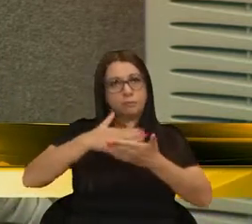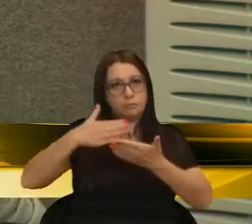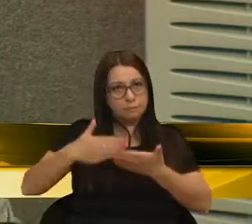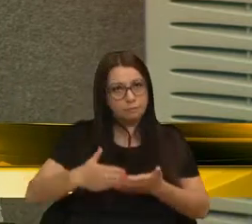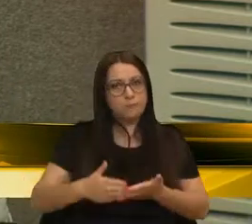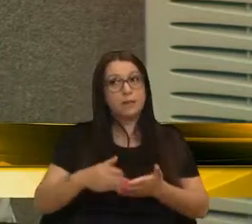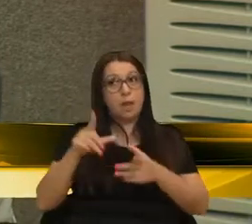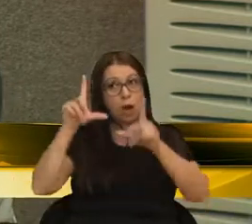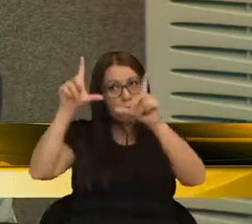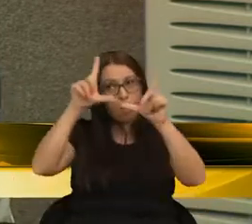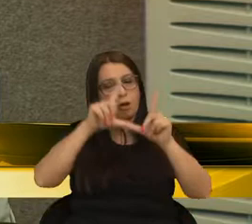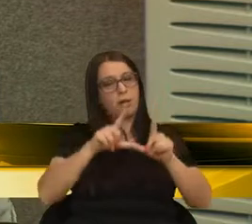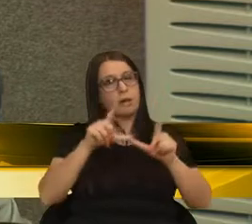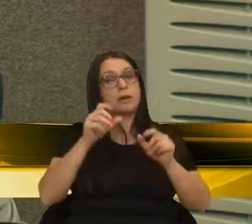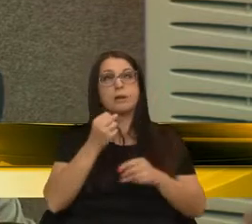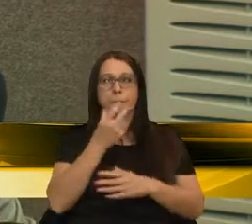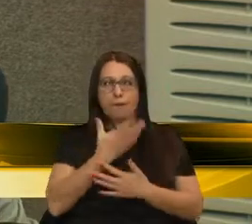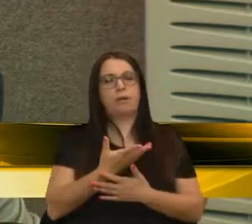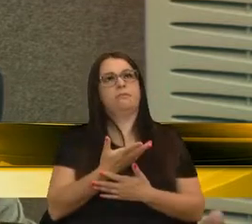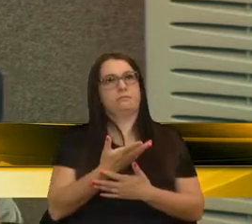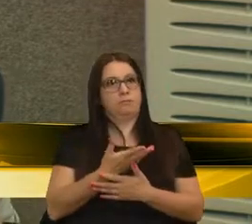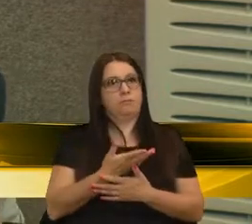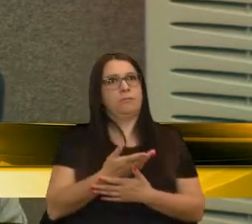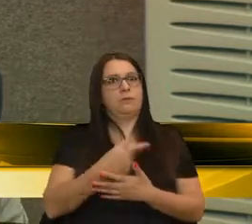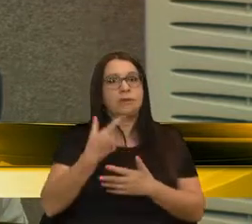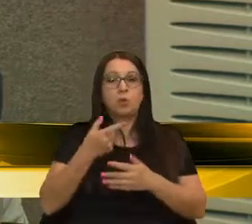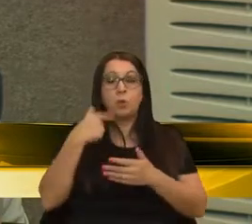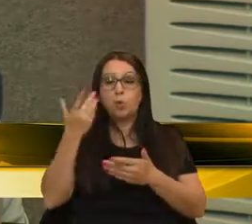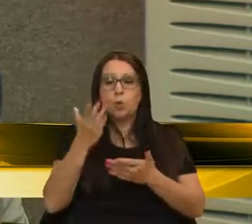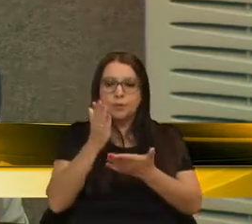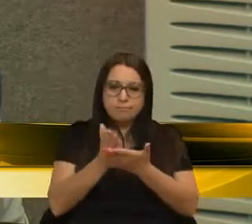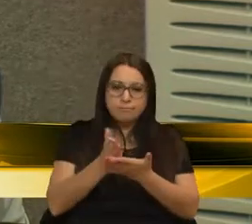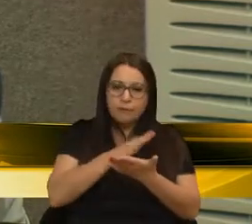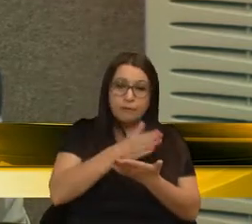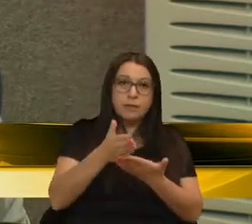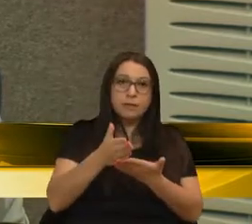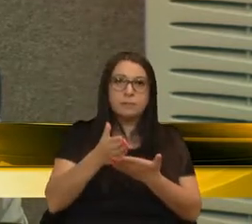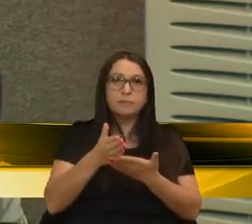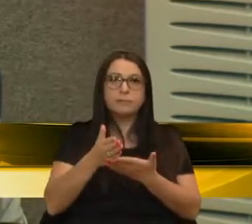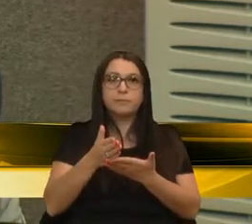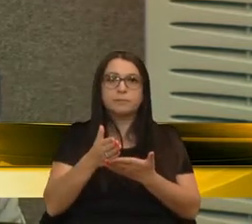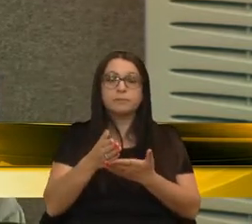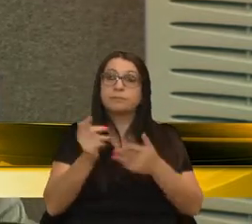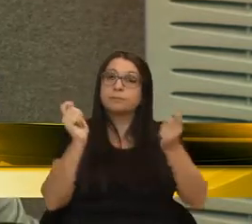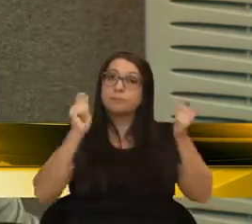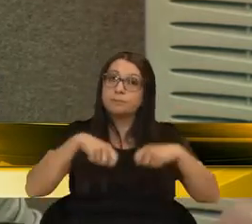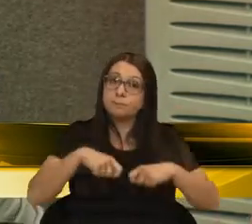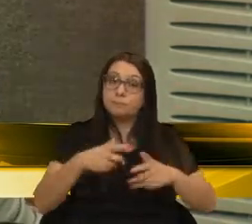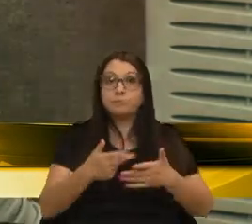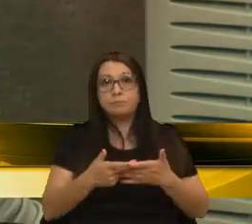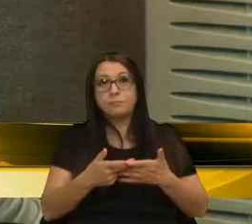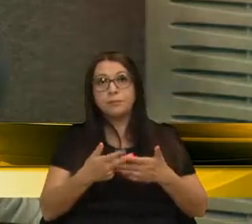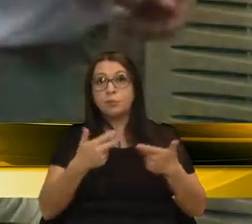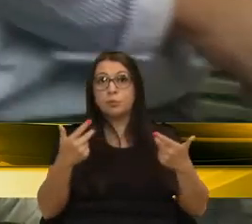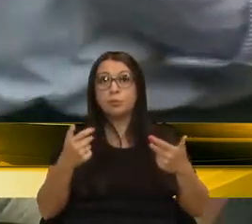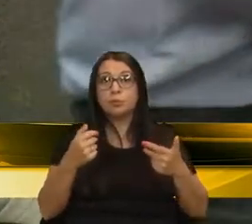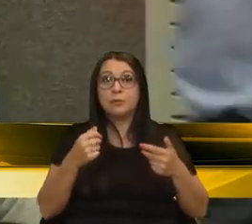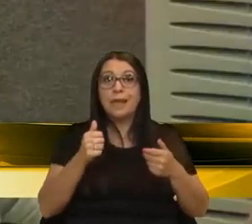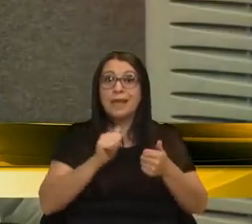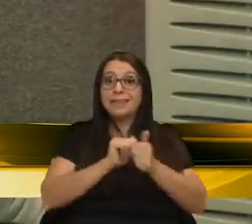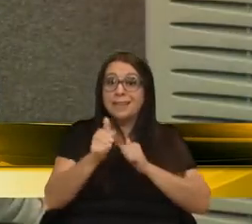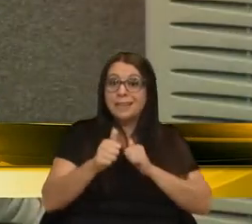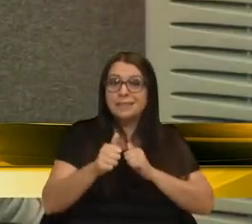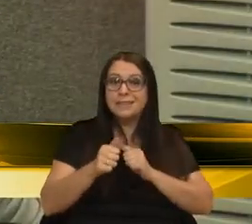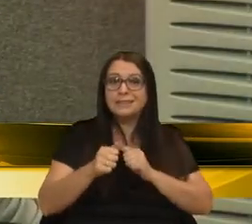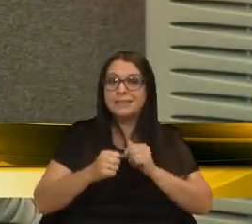bem, né, essas placas e outras faixas de divisão de possibilidade de muitos atletas que têm em Caxias que correm